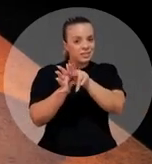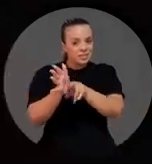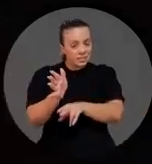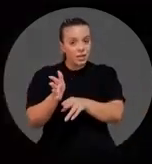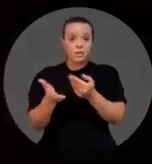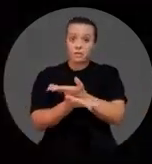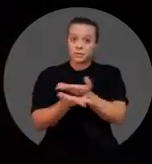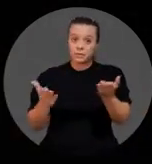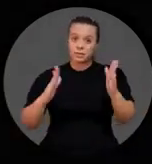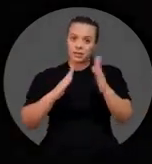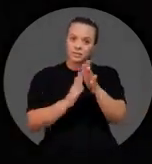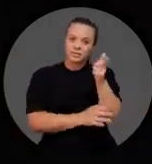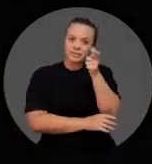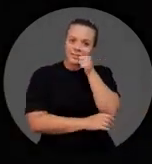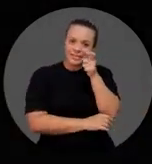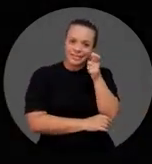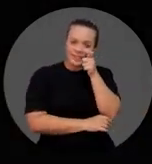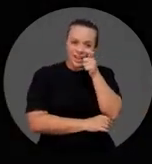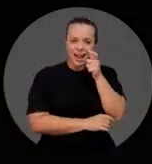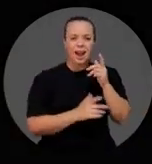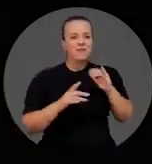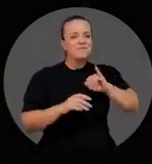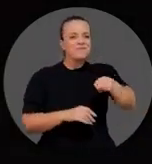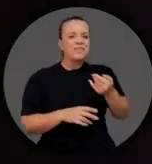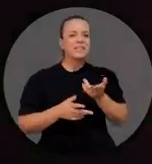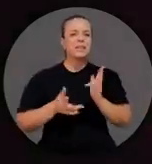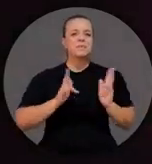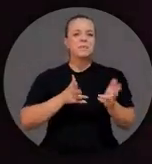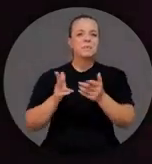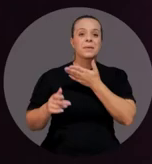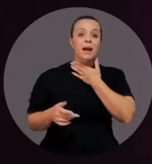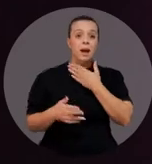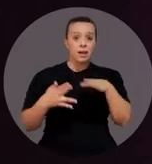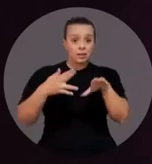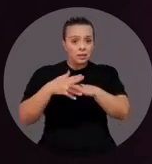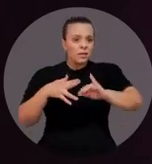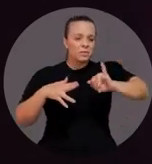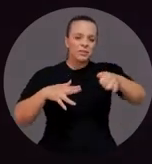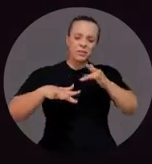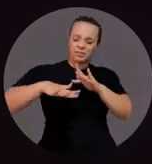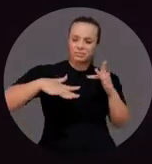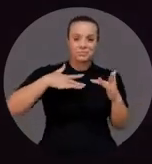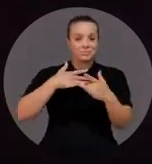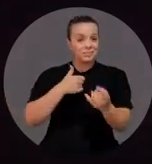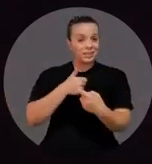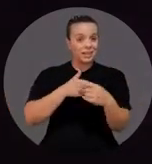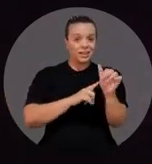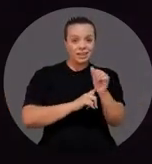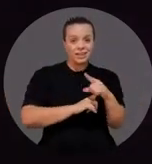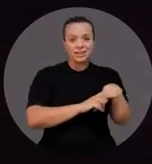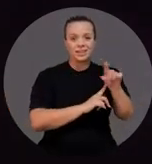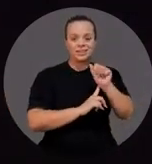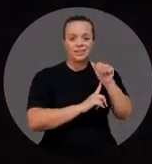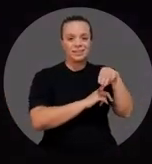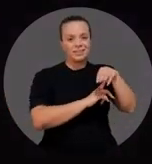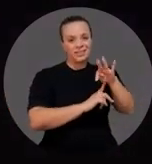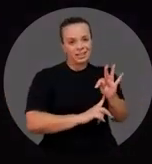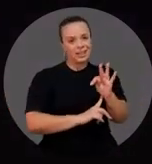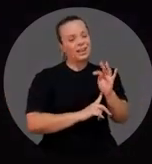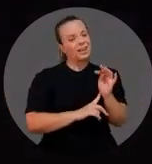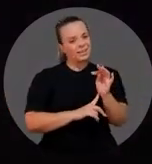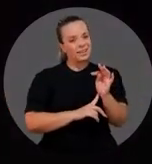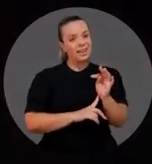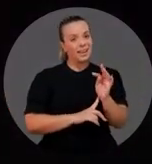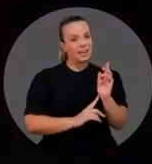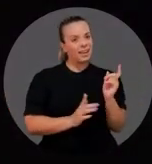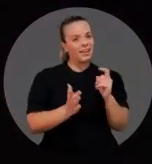audiovisual. E você que está aí nos assistindo, curtindo esse bate-papo, aproveita esse tempinho, vai lá nas redes sociais,